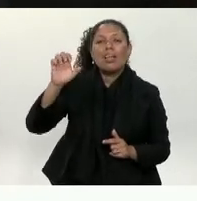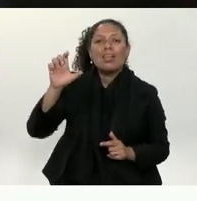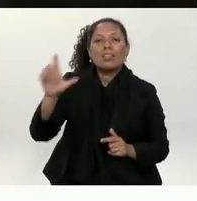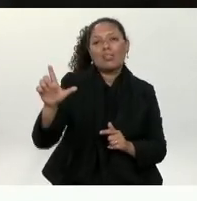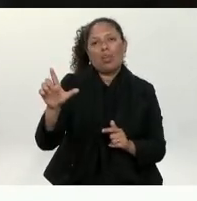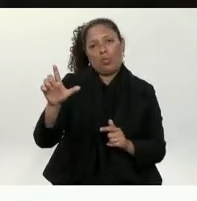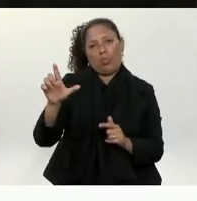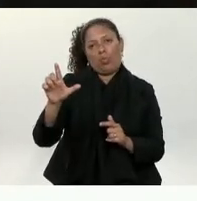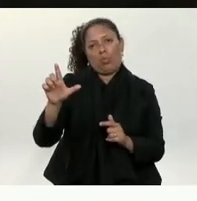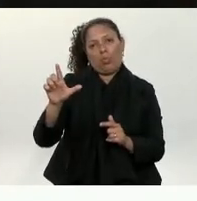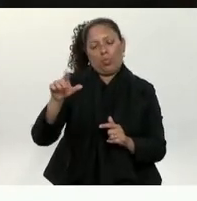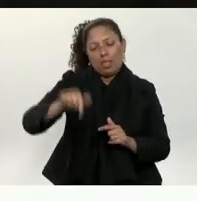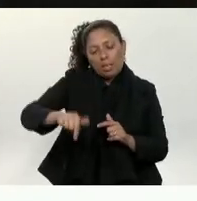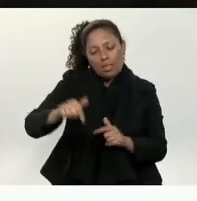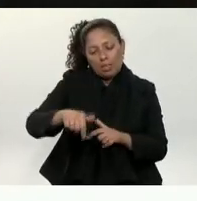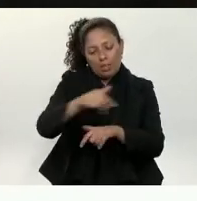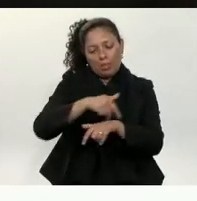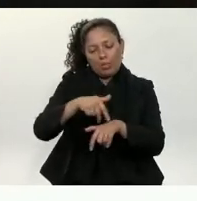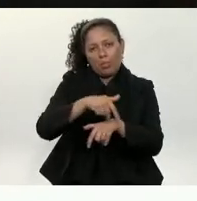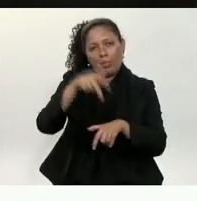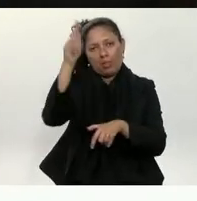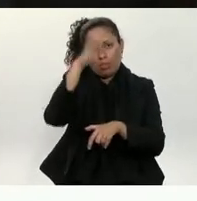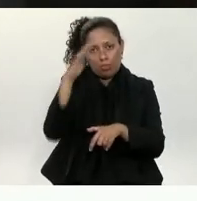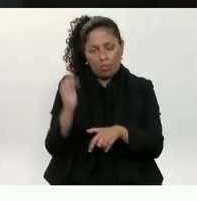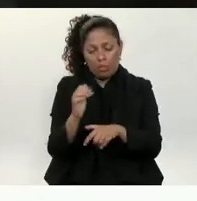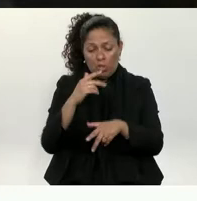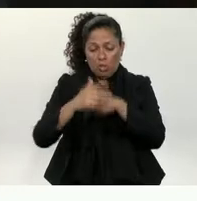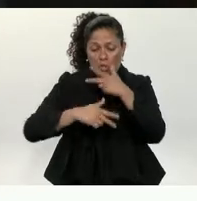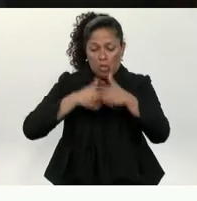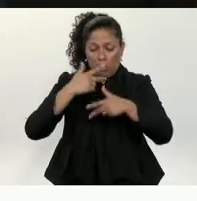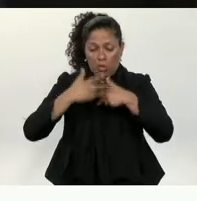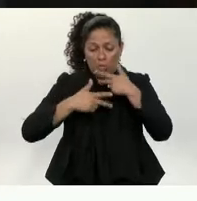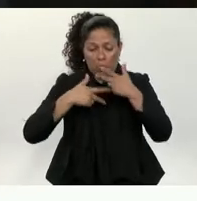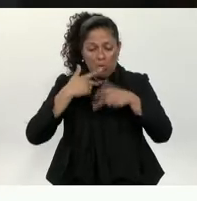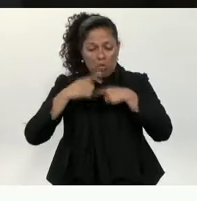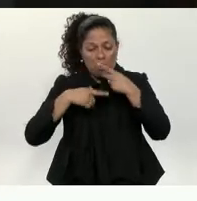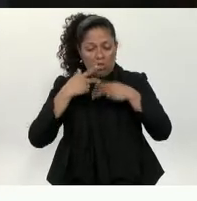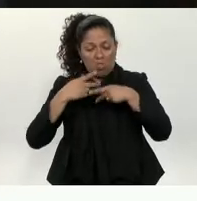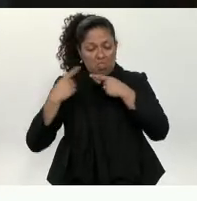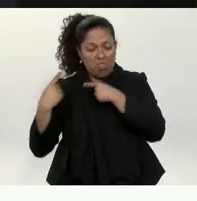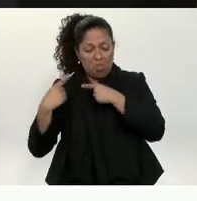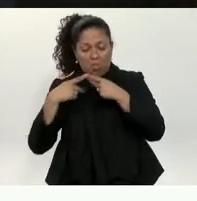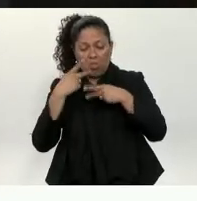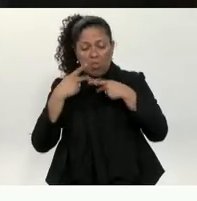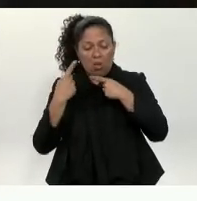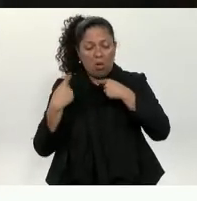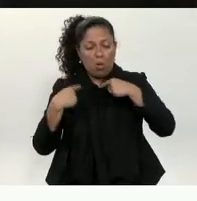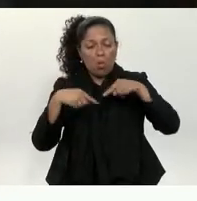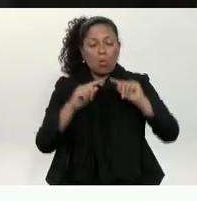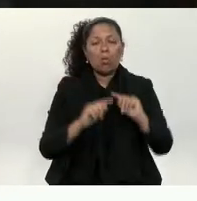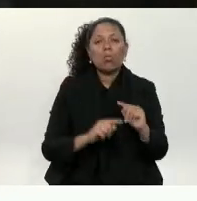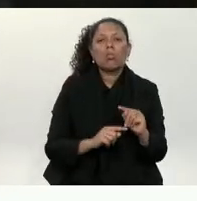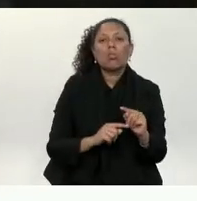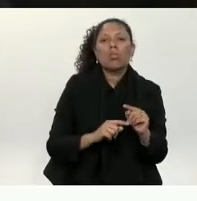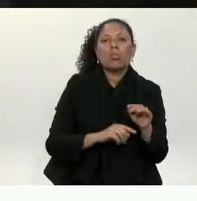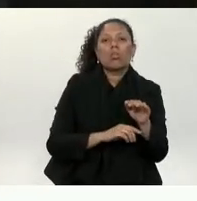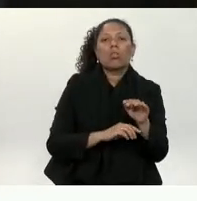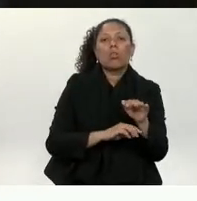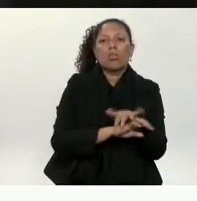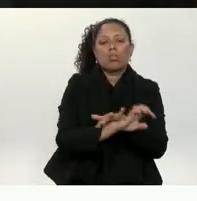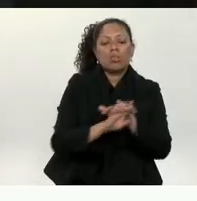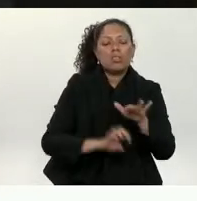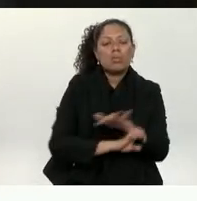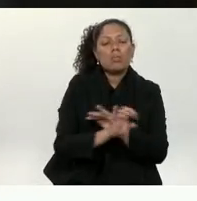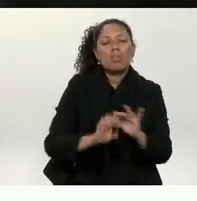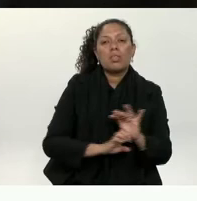alguns segmentos, e aí quer exigir do empresário brasileiro eficiência, preço competitivo, com